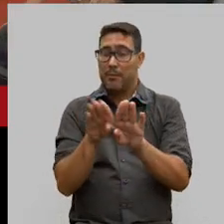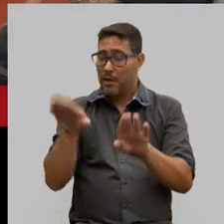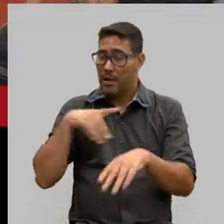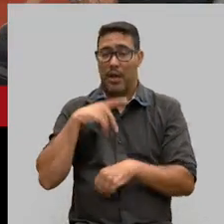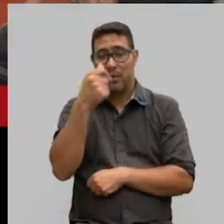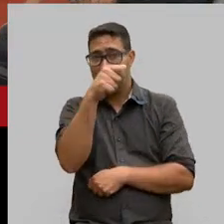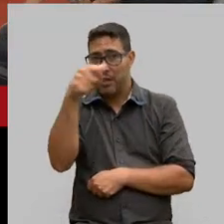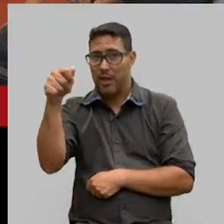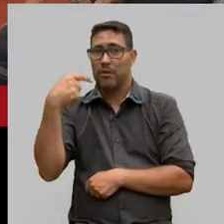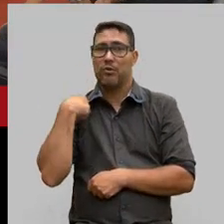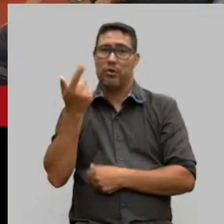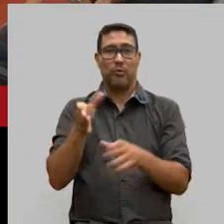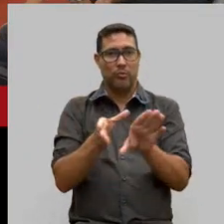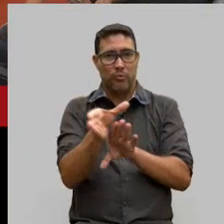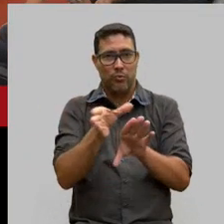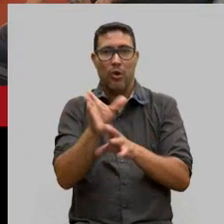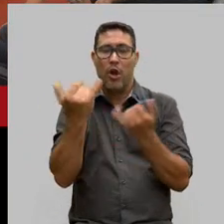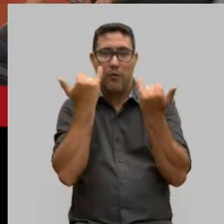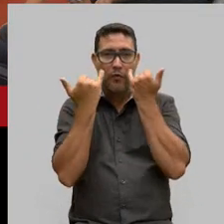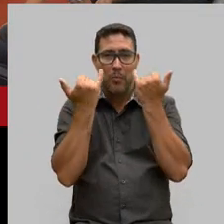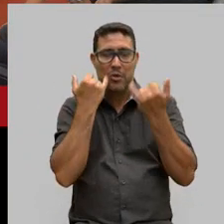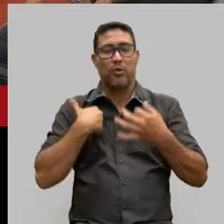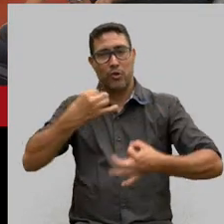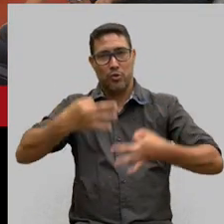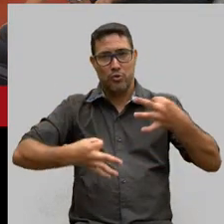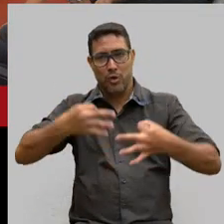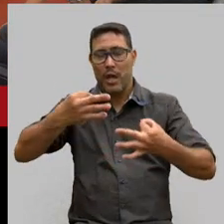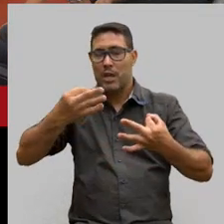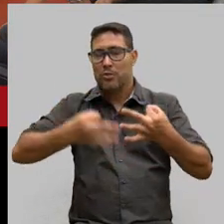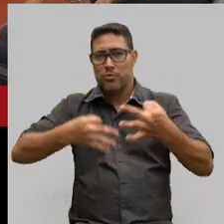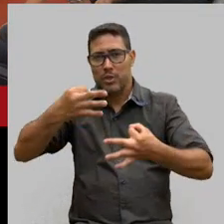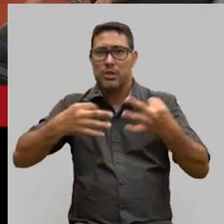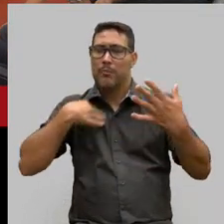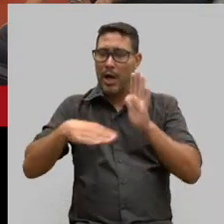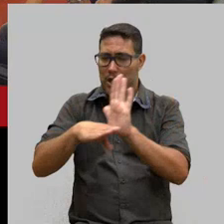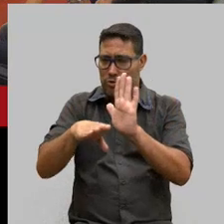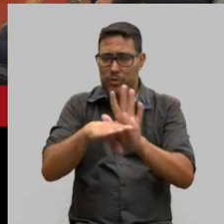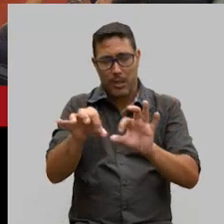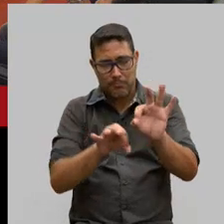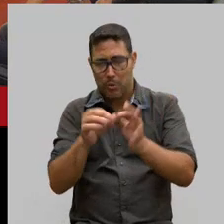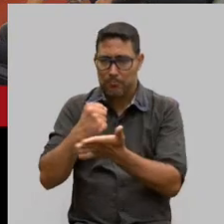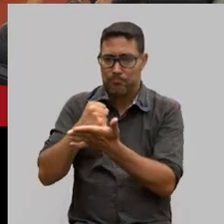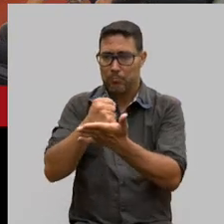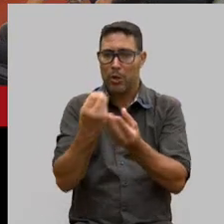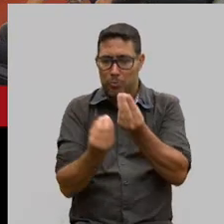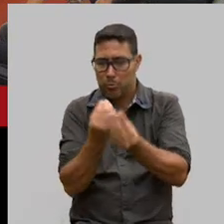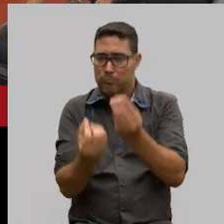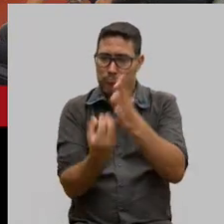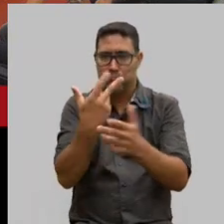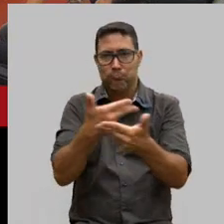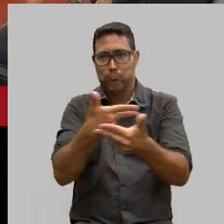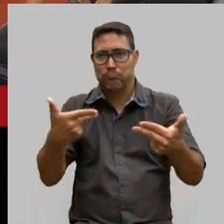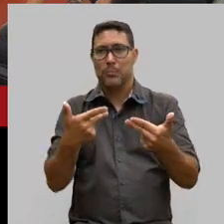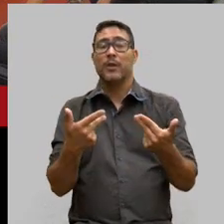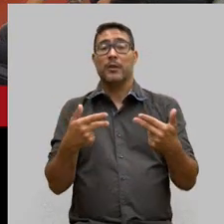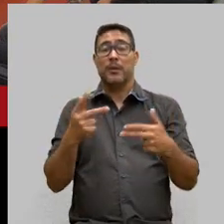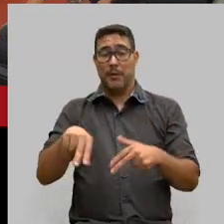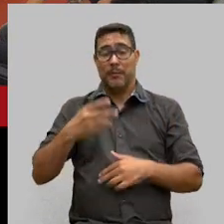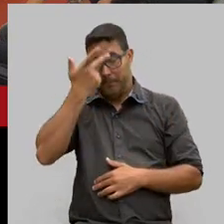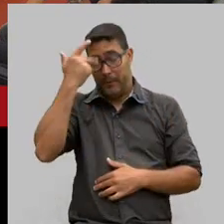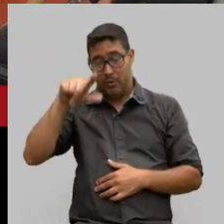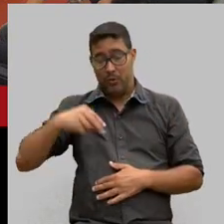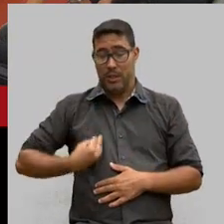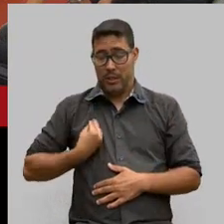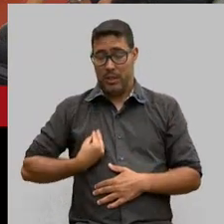para orientação jurídica né para poder dar o apoio na organização na formalização eh quem mais tá aqui o